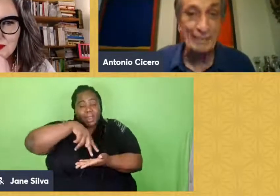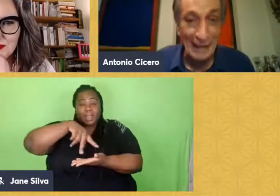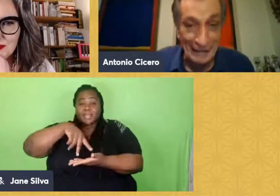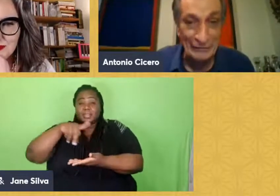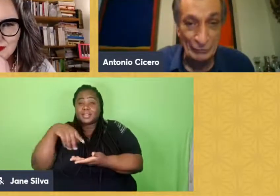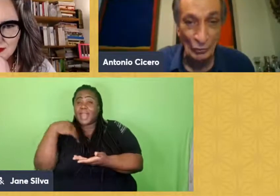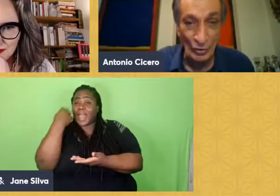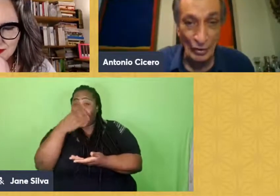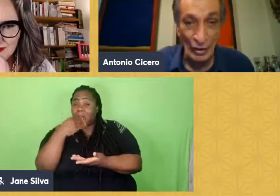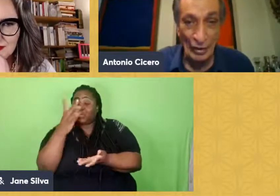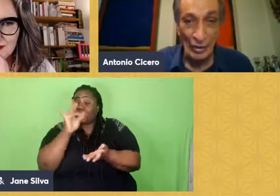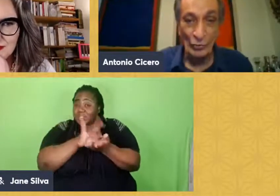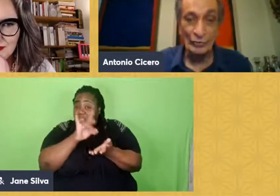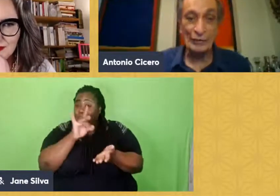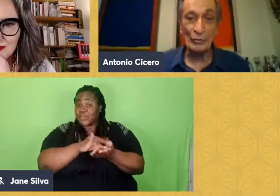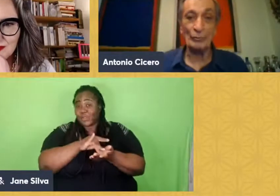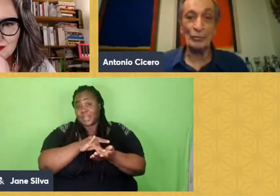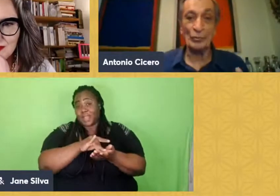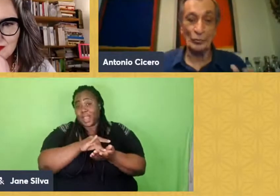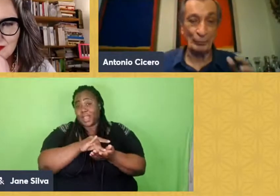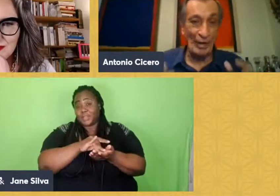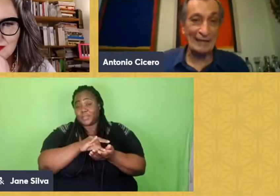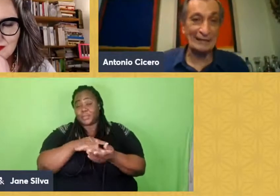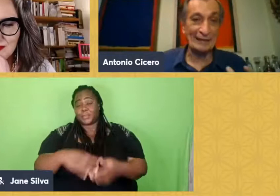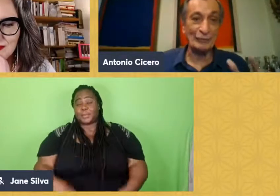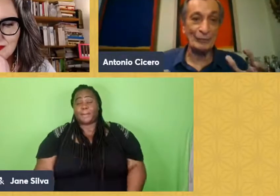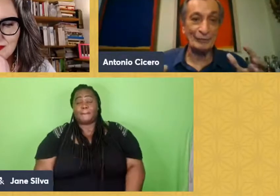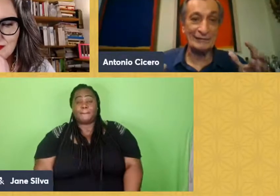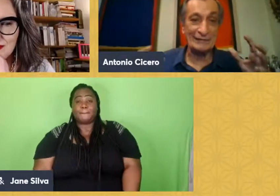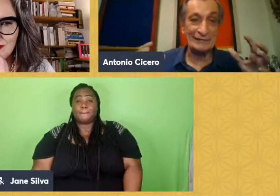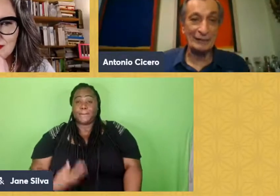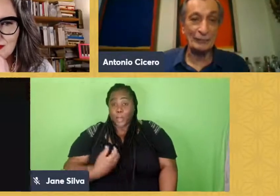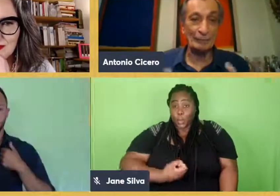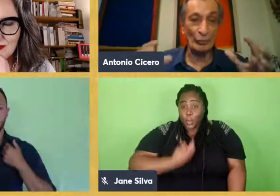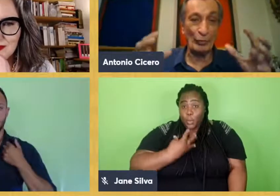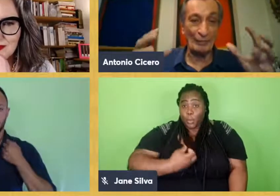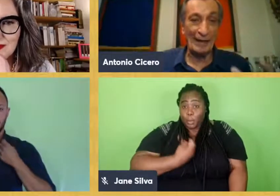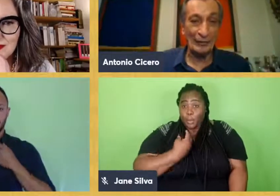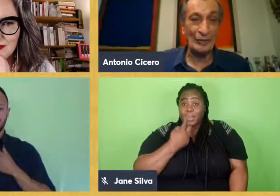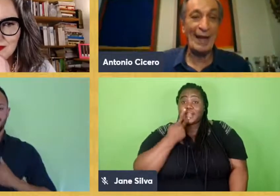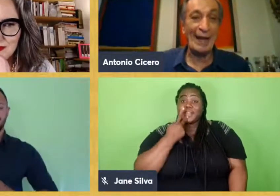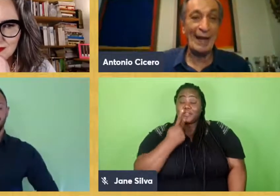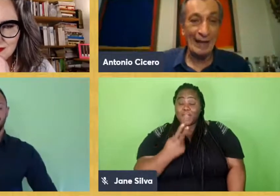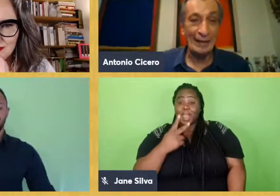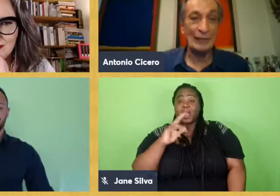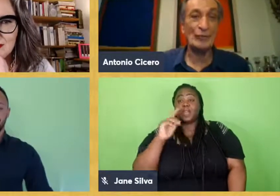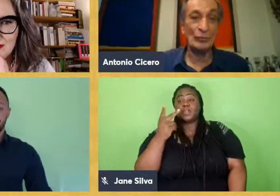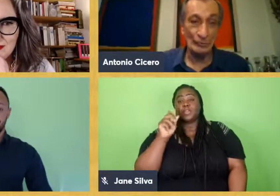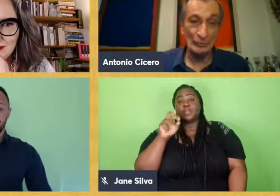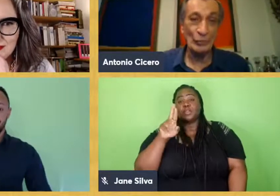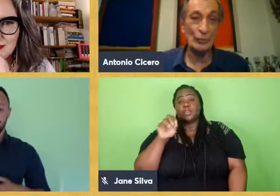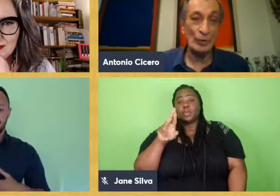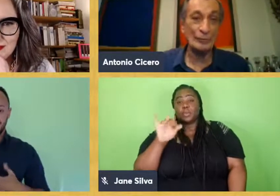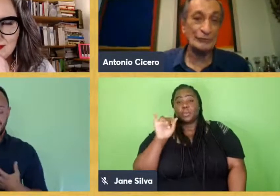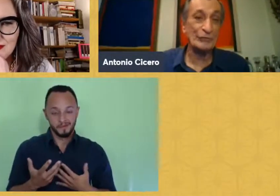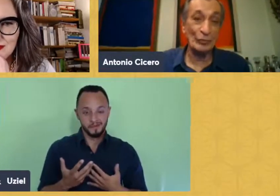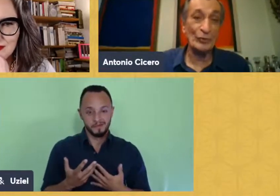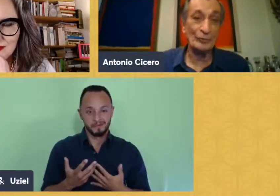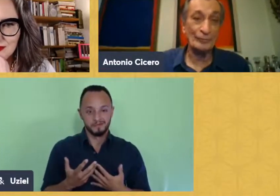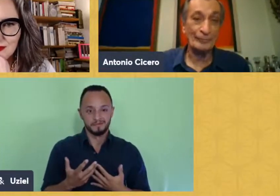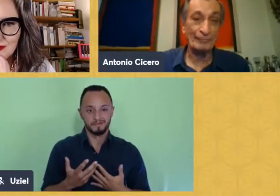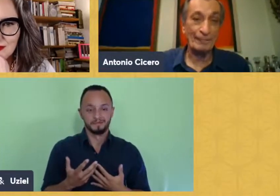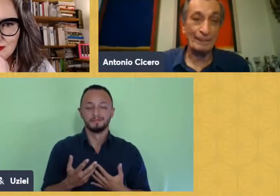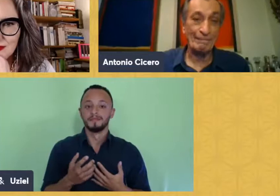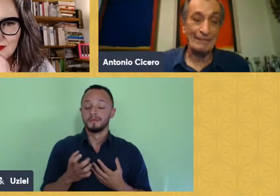música mesmo. O que o poeta descrito por Homero é um